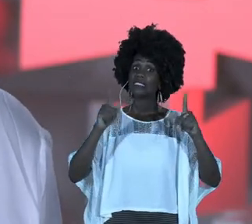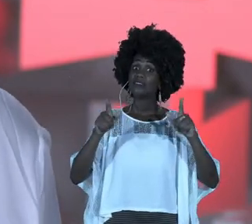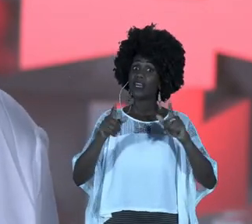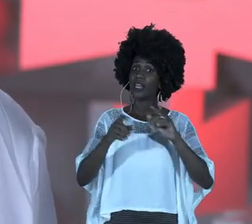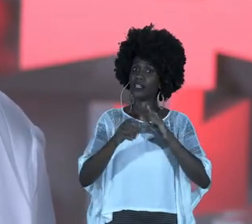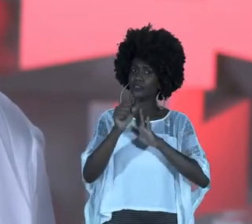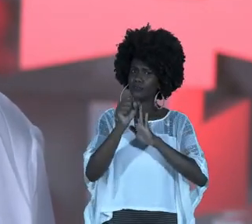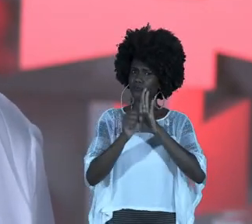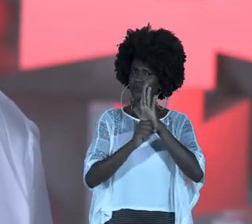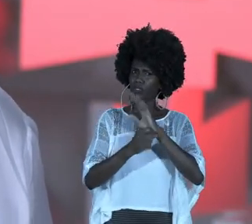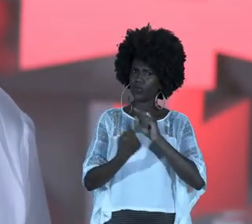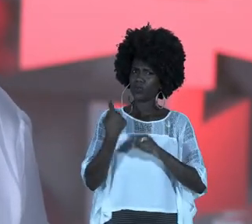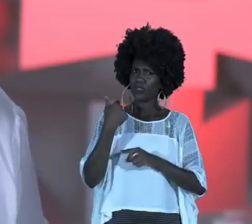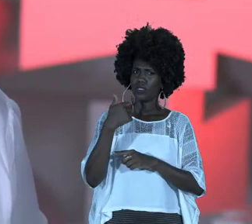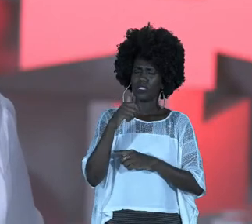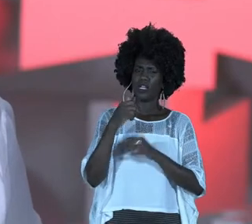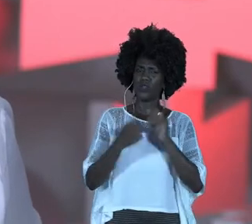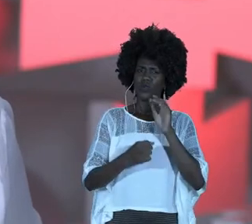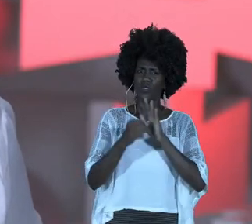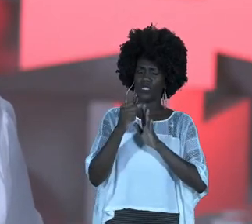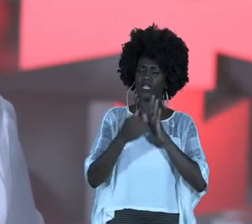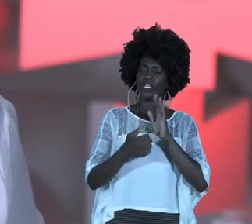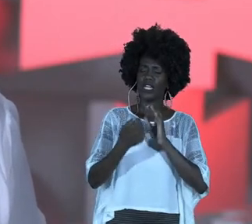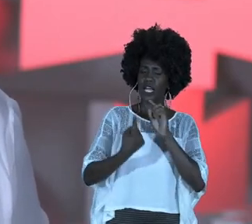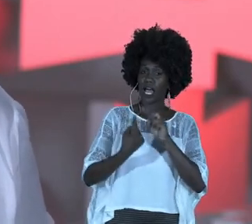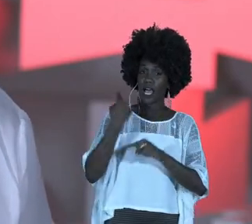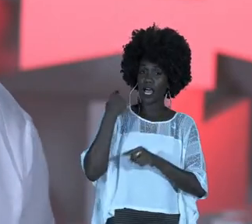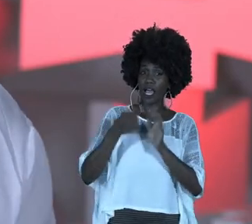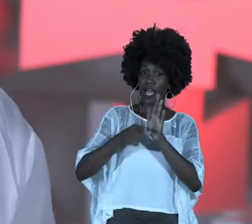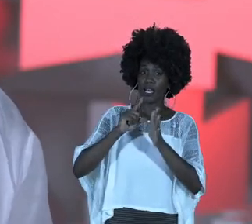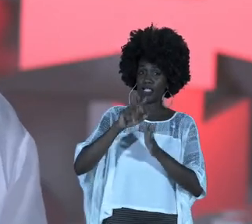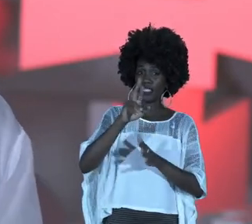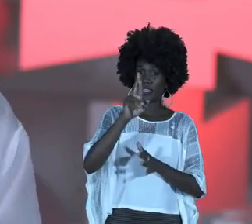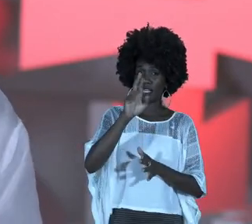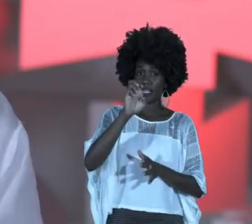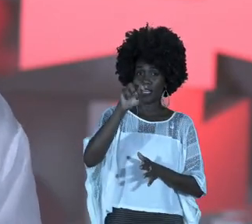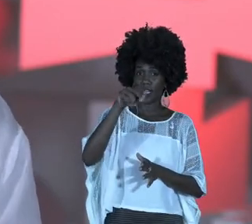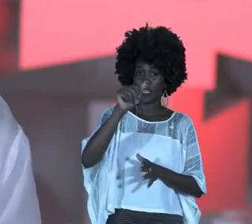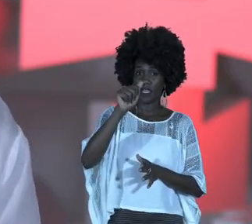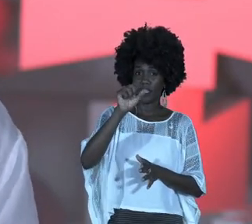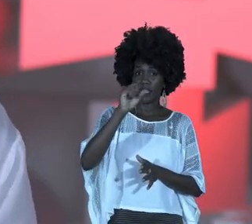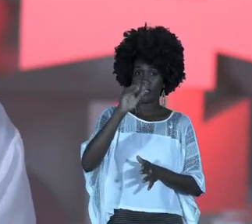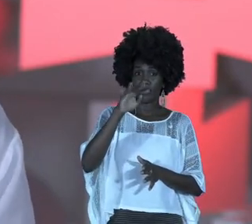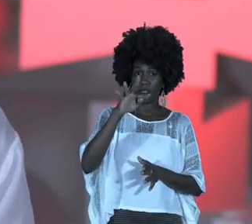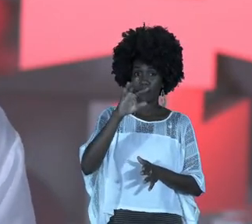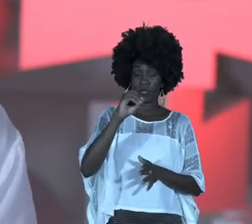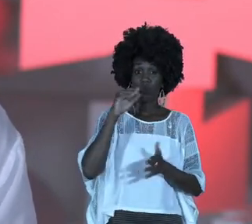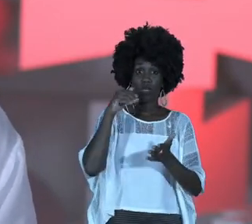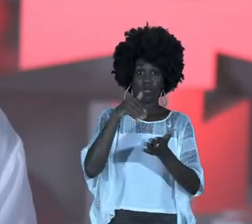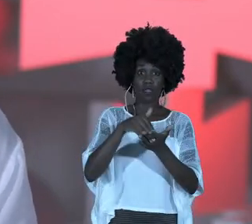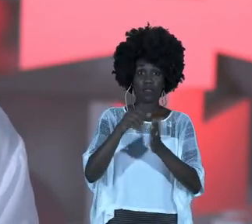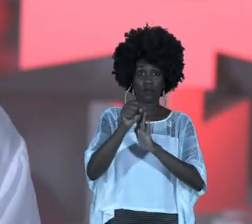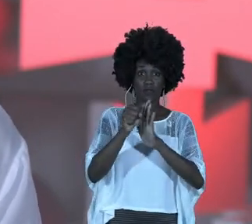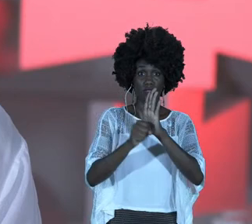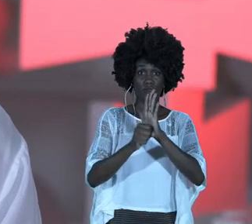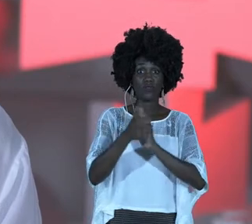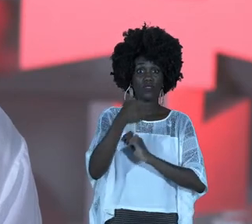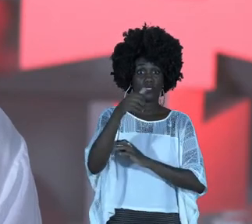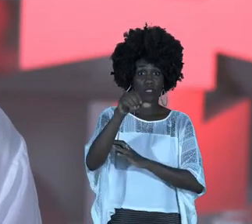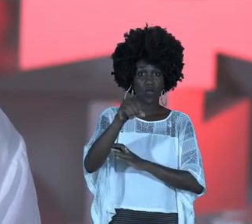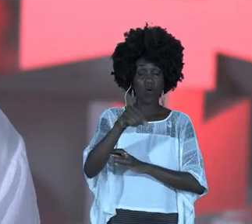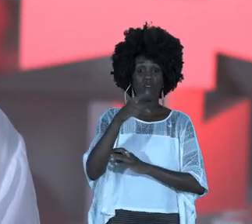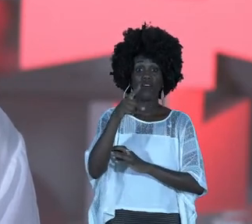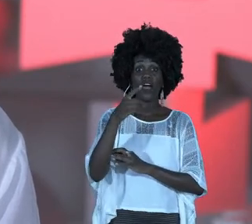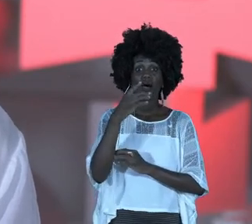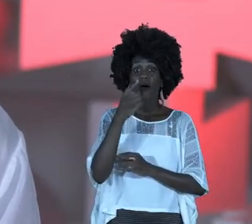durou do Renascimento até o século XIX. Para configurar, assim, a figura principal de Irmã Dulce, a